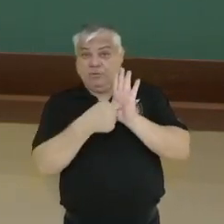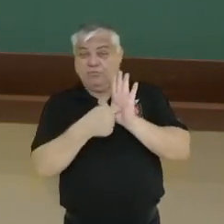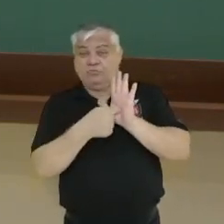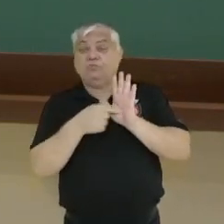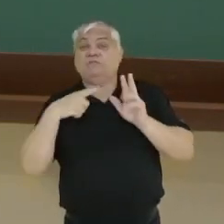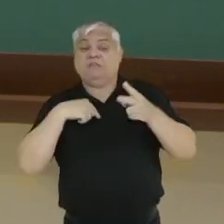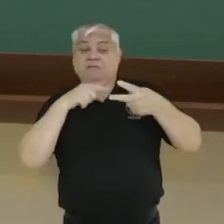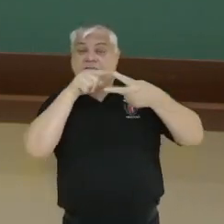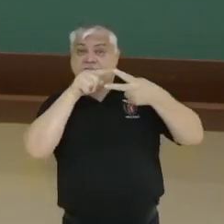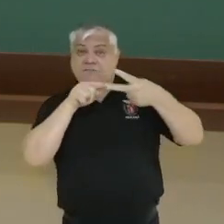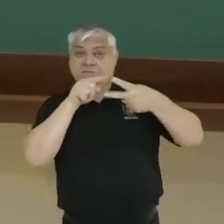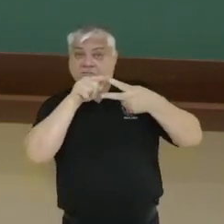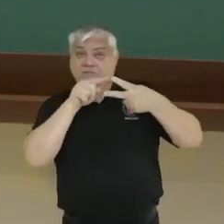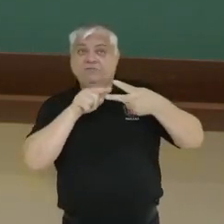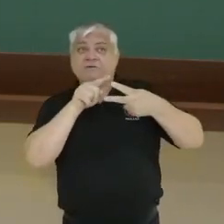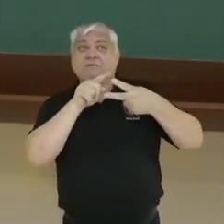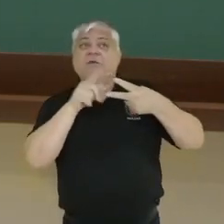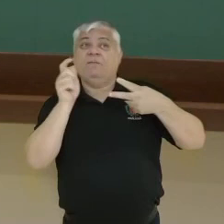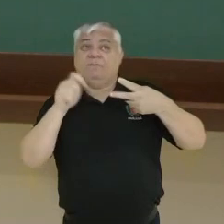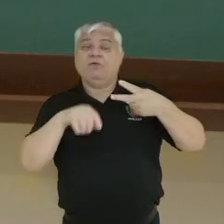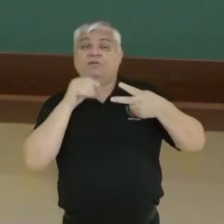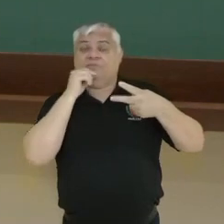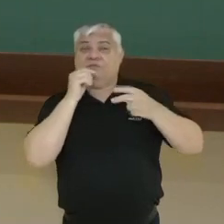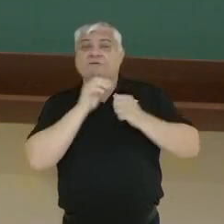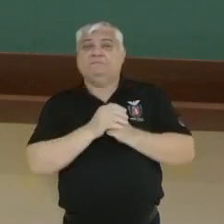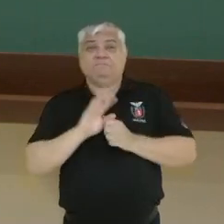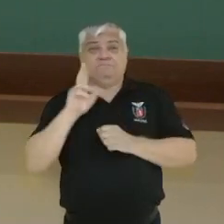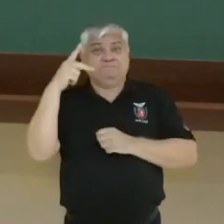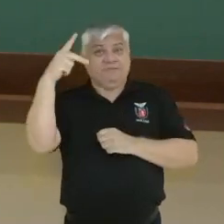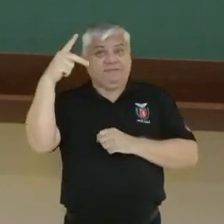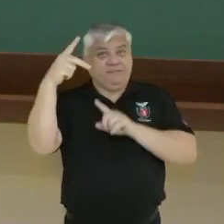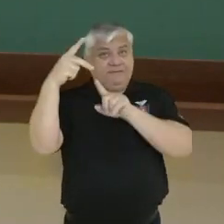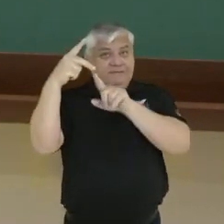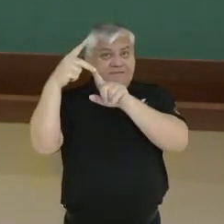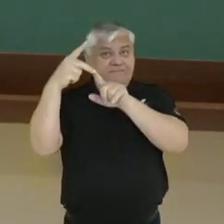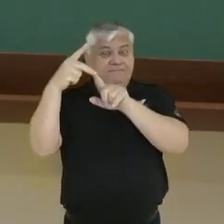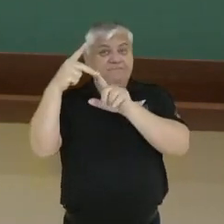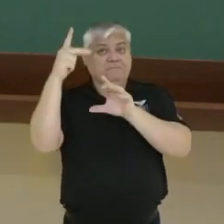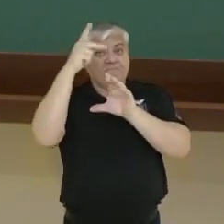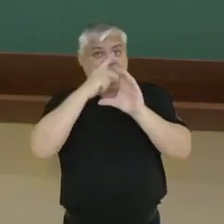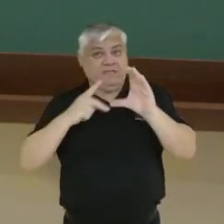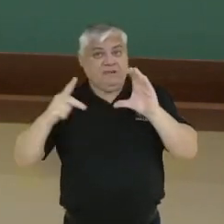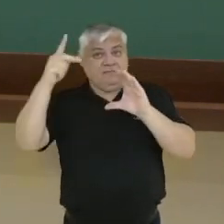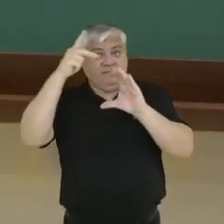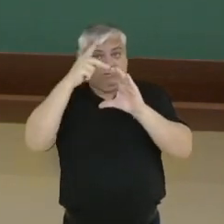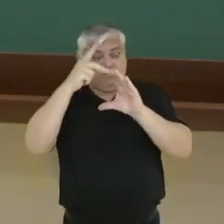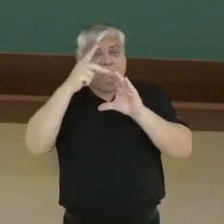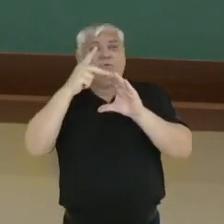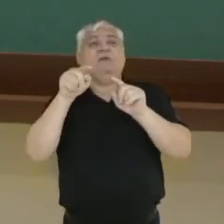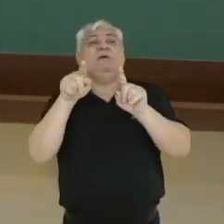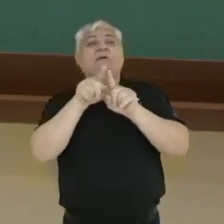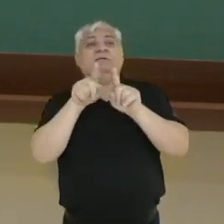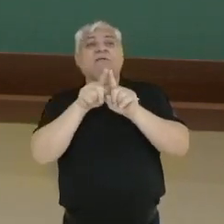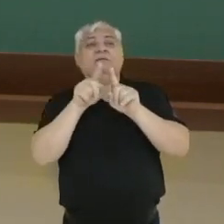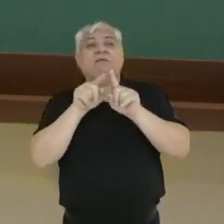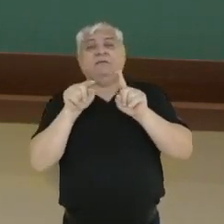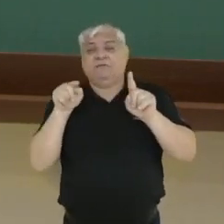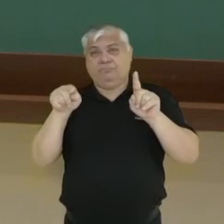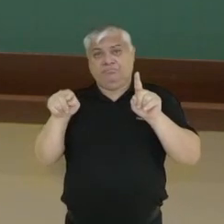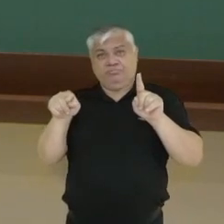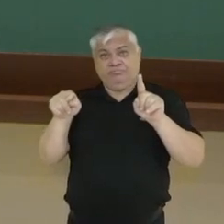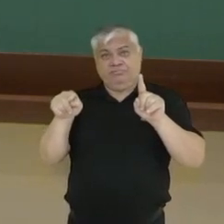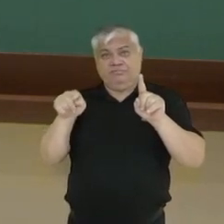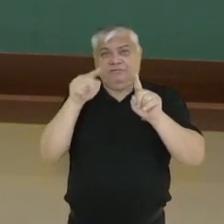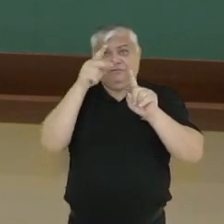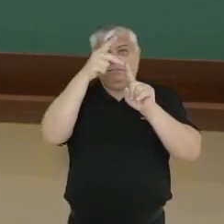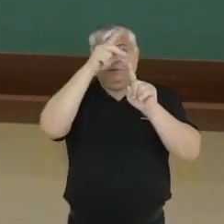duas posições que isso vai acontecer. Aqui, no pelinha que a gente estava lá, e nesse outro ponto. Então os